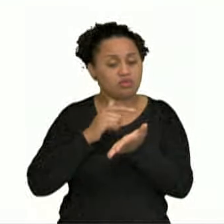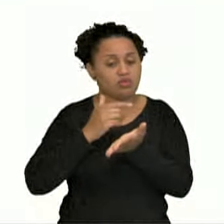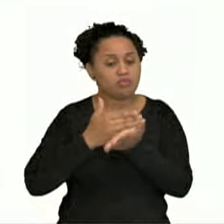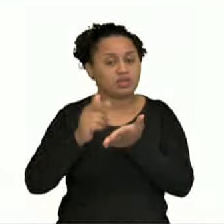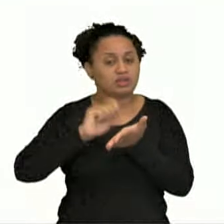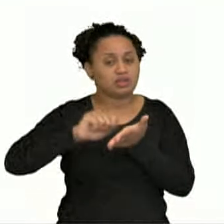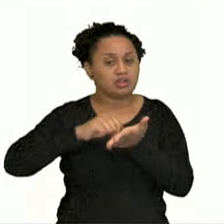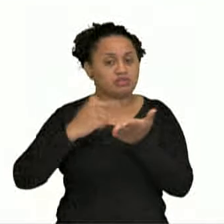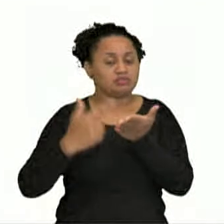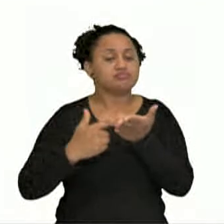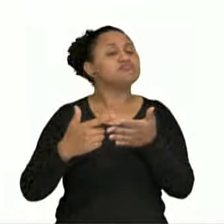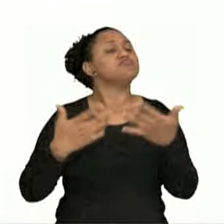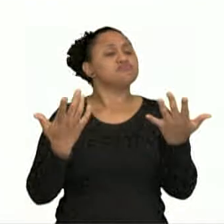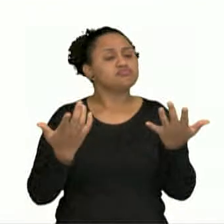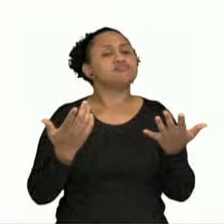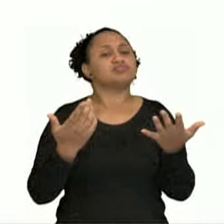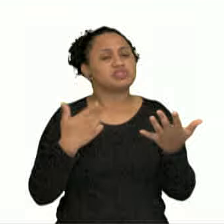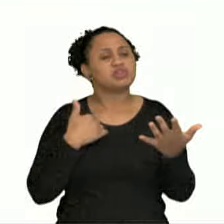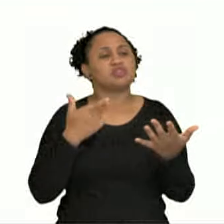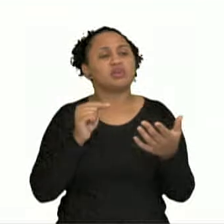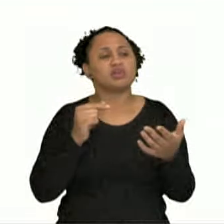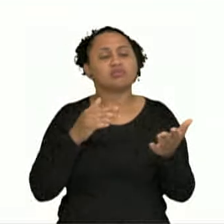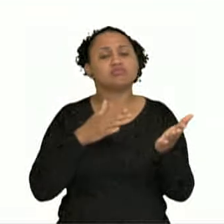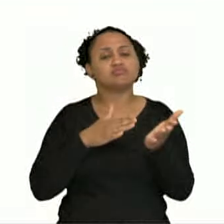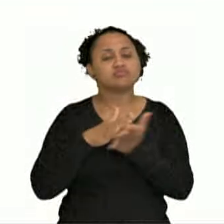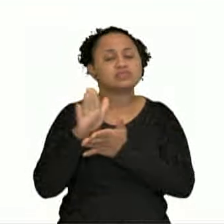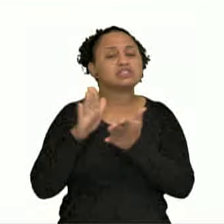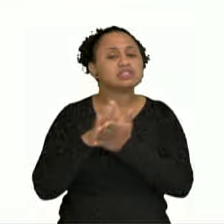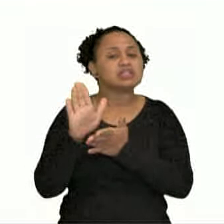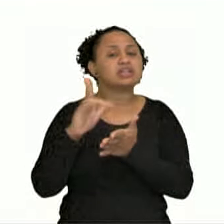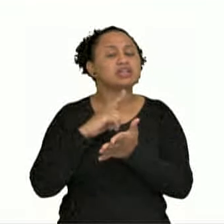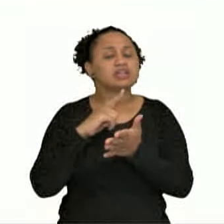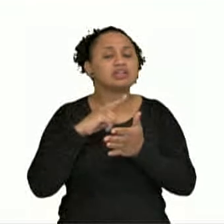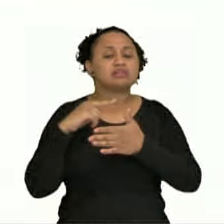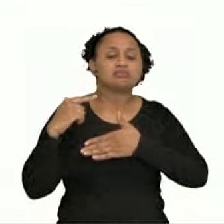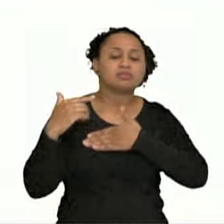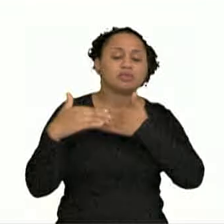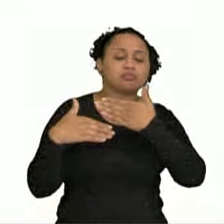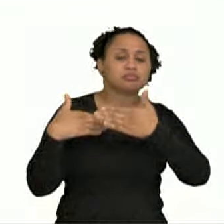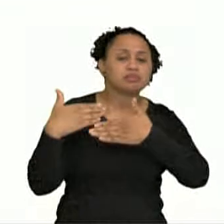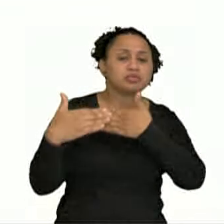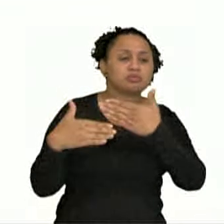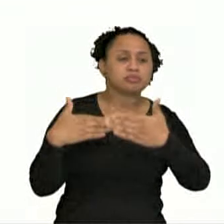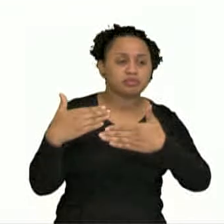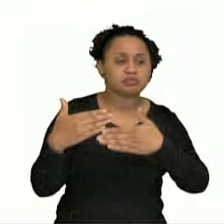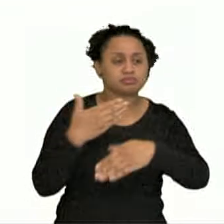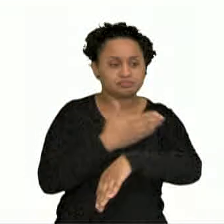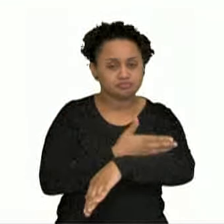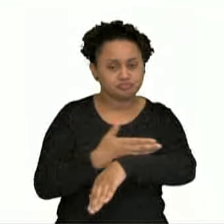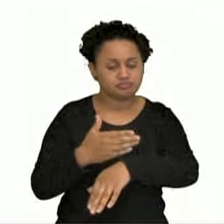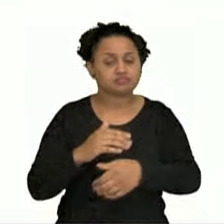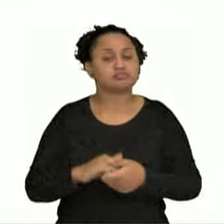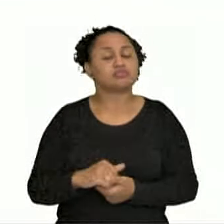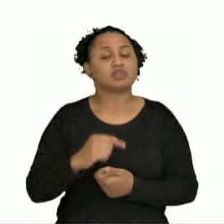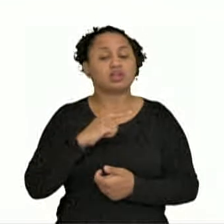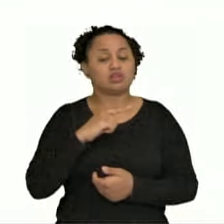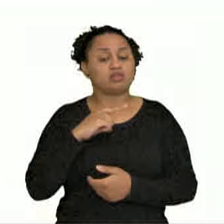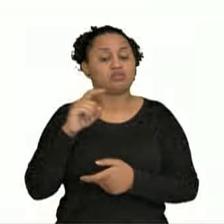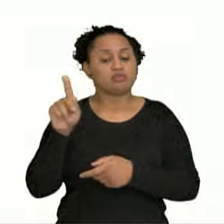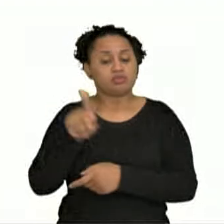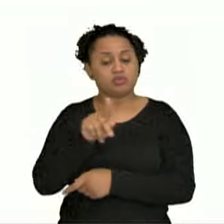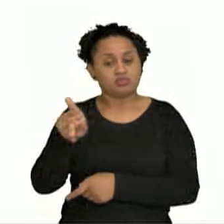E assim mesmo foi um gasto que veio vindo devagar. Eu tive uma professora